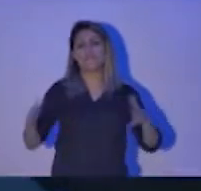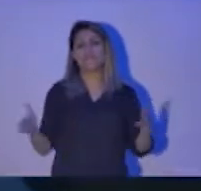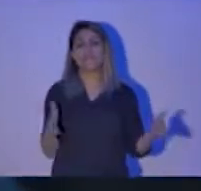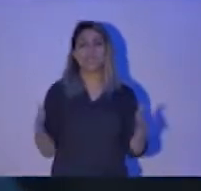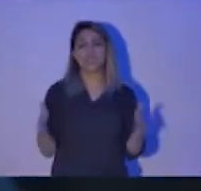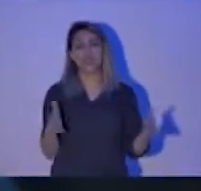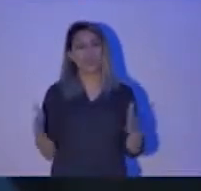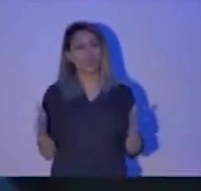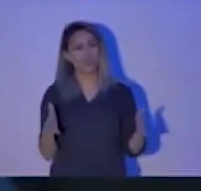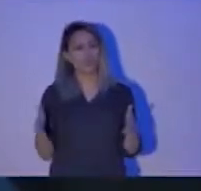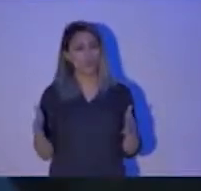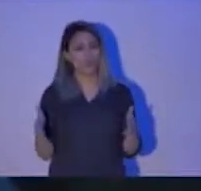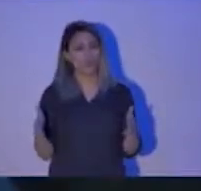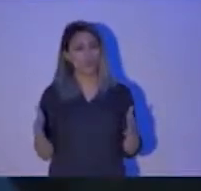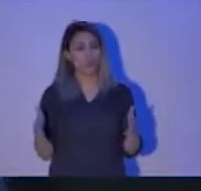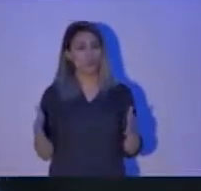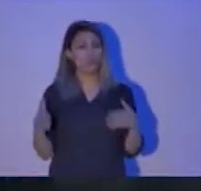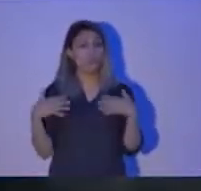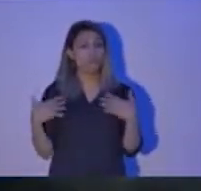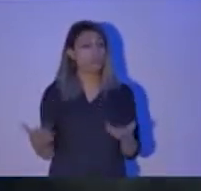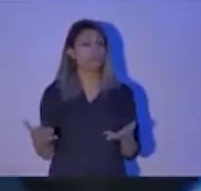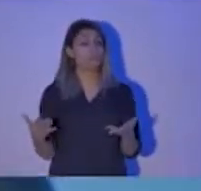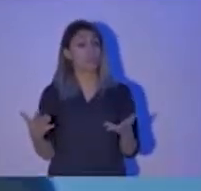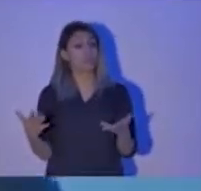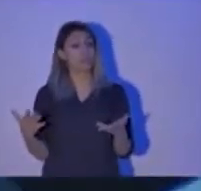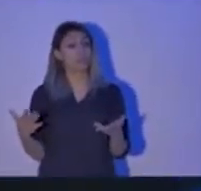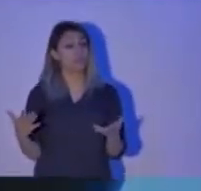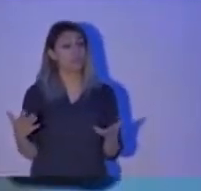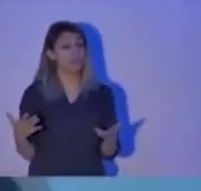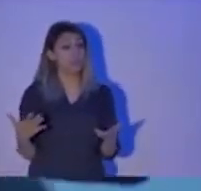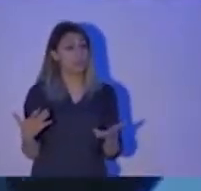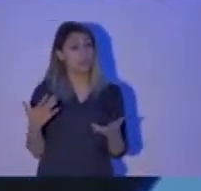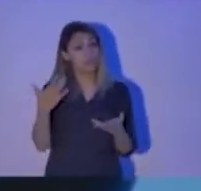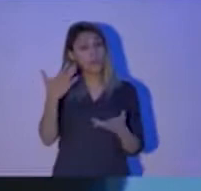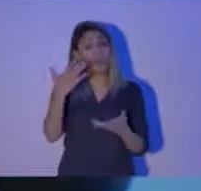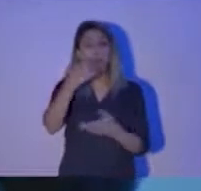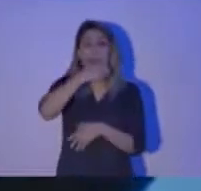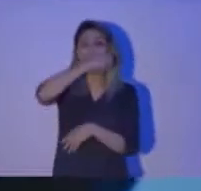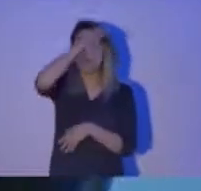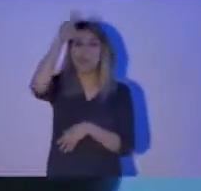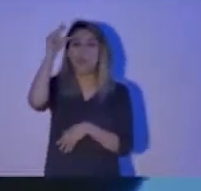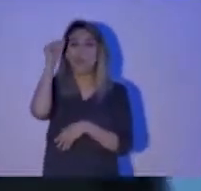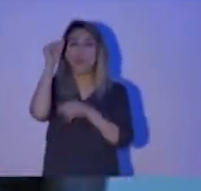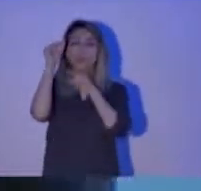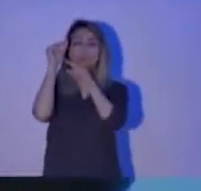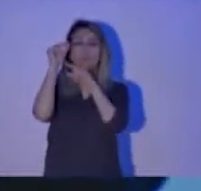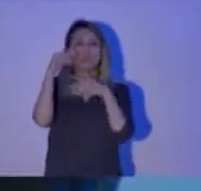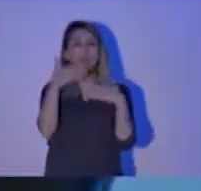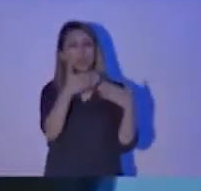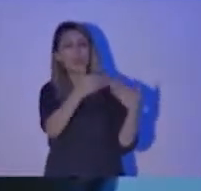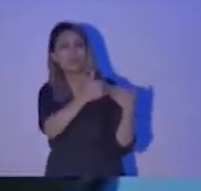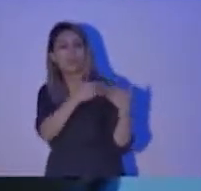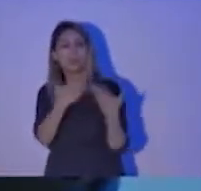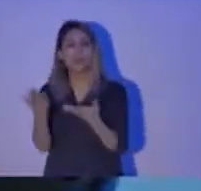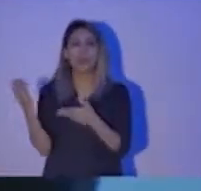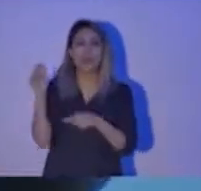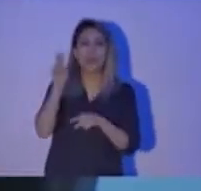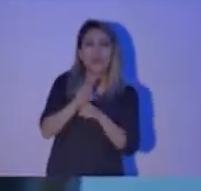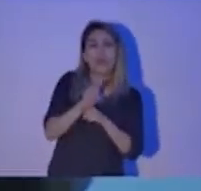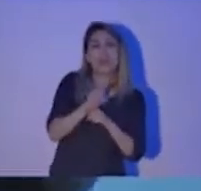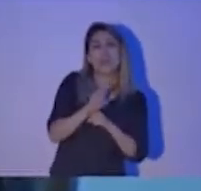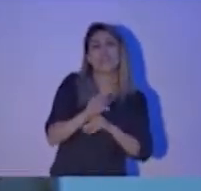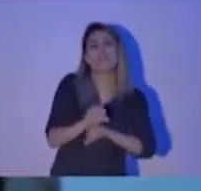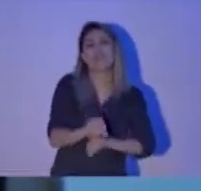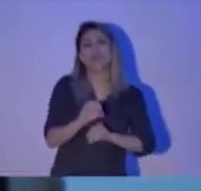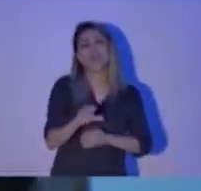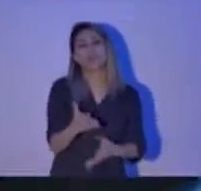para a família que menos tinha, que é o município, entre a repartição tributária federativa. O lugar